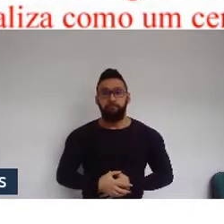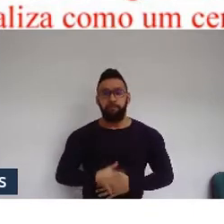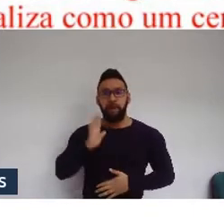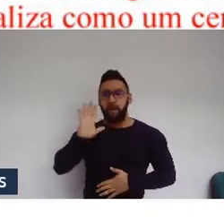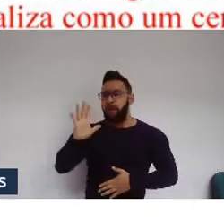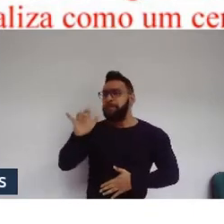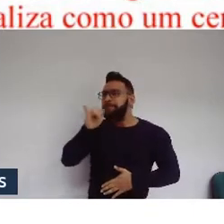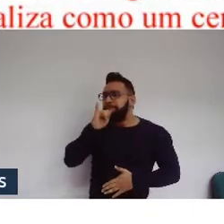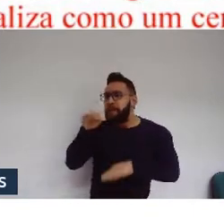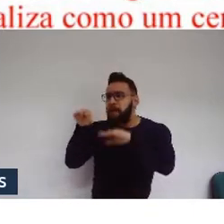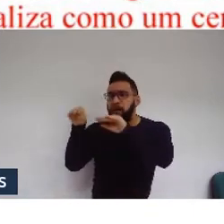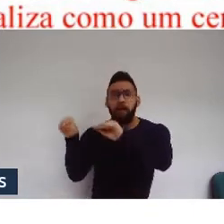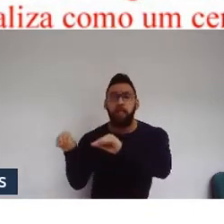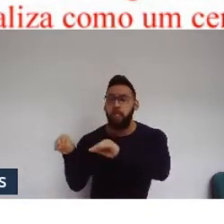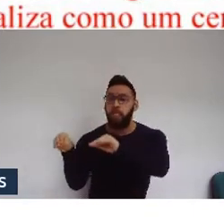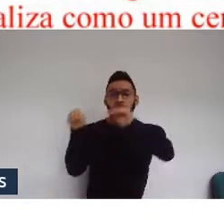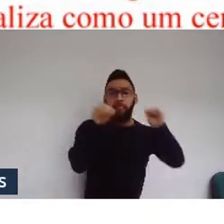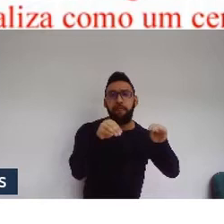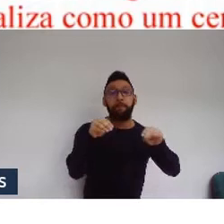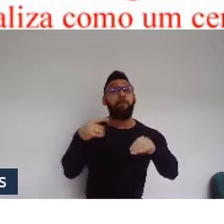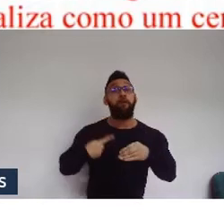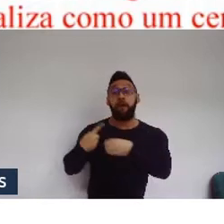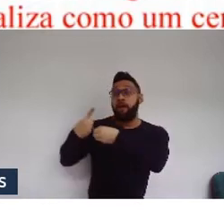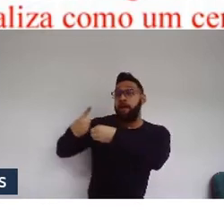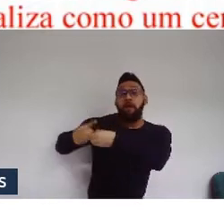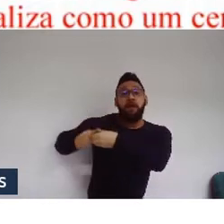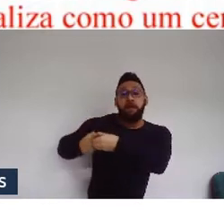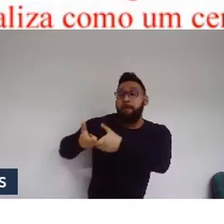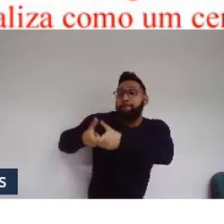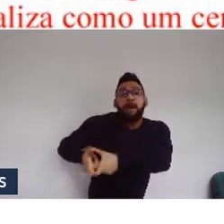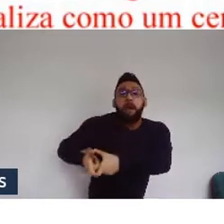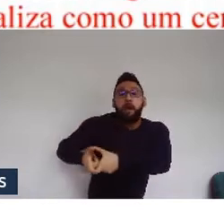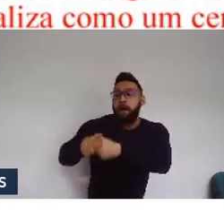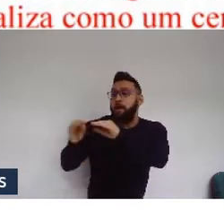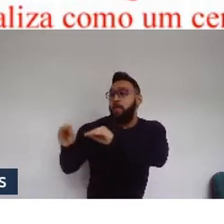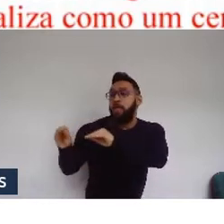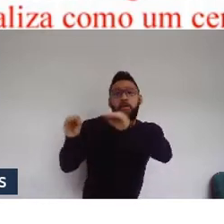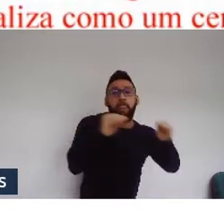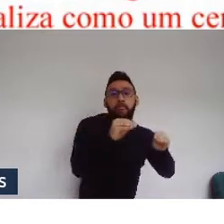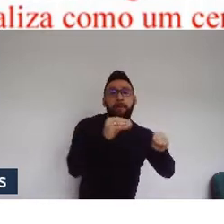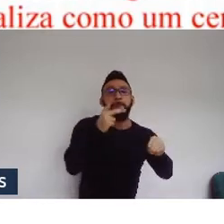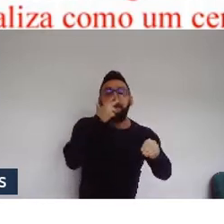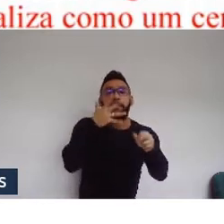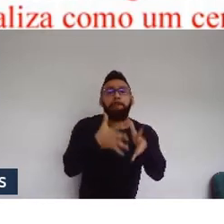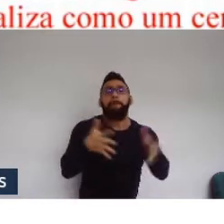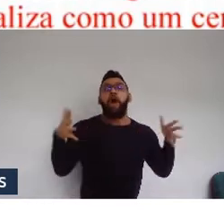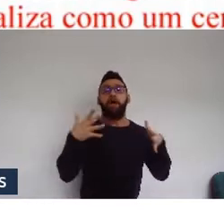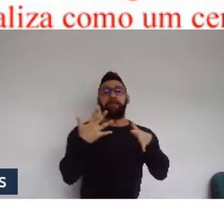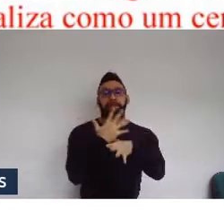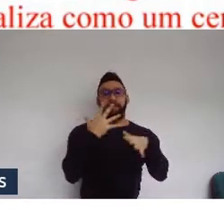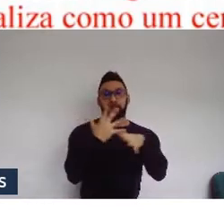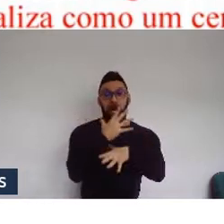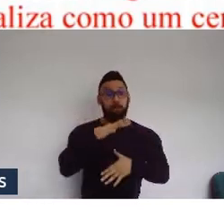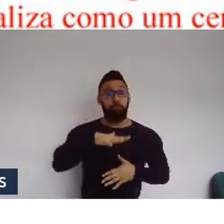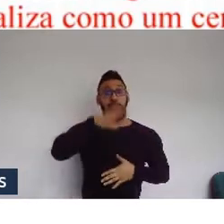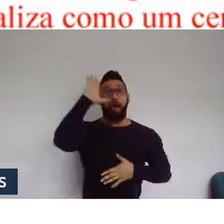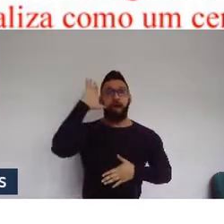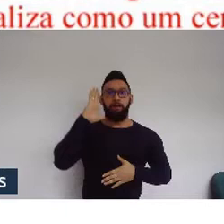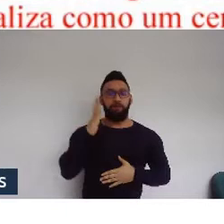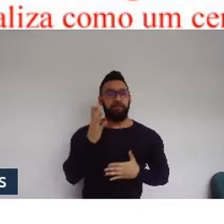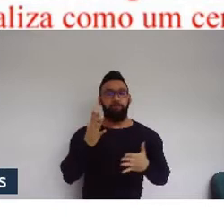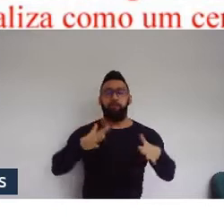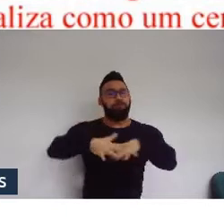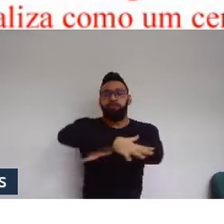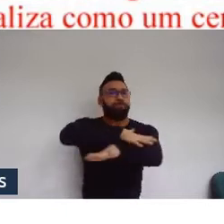cidades e irem para a cidade grande para poderem ser outros, né? Essa coisa da cidade grande que possibilita